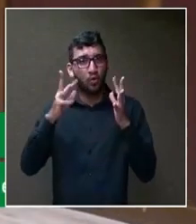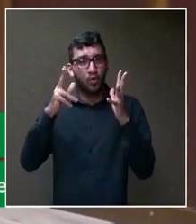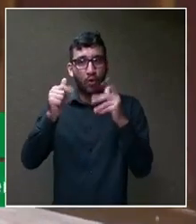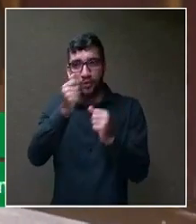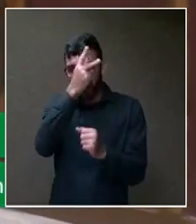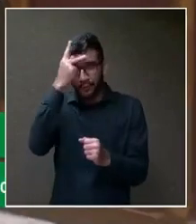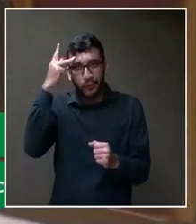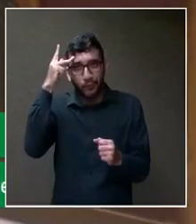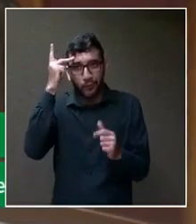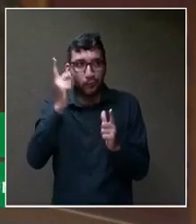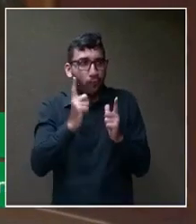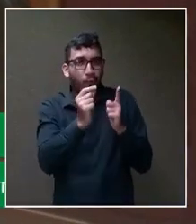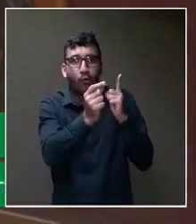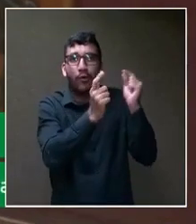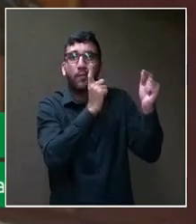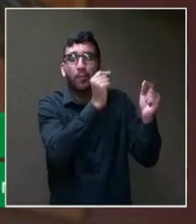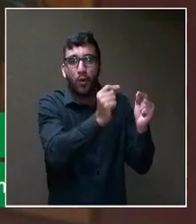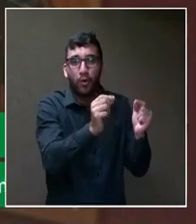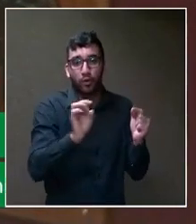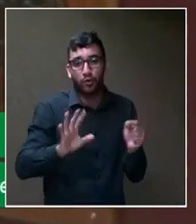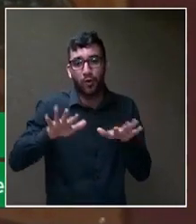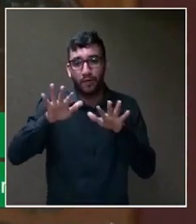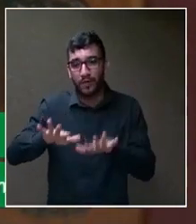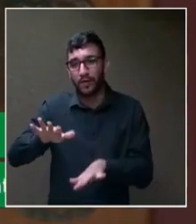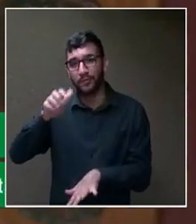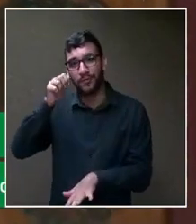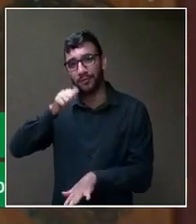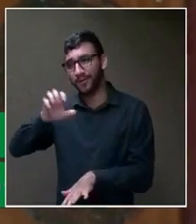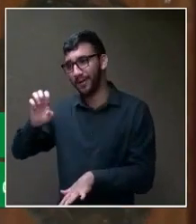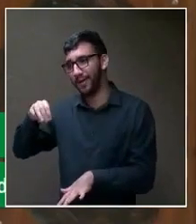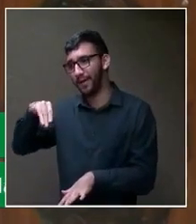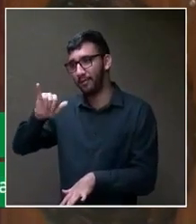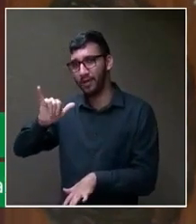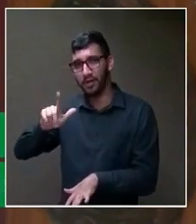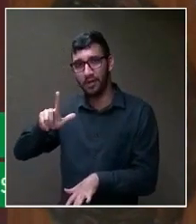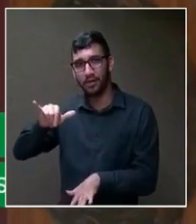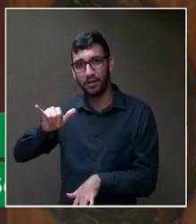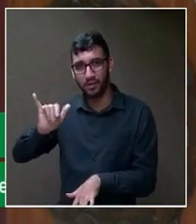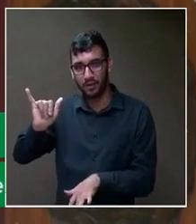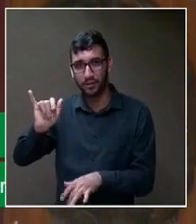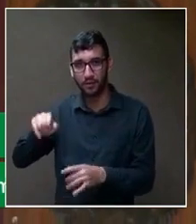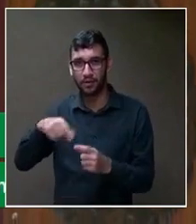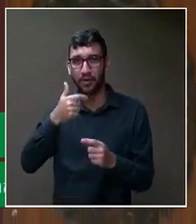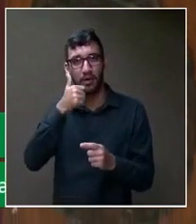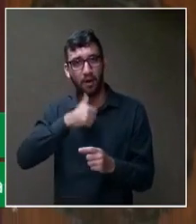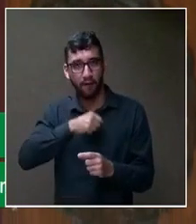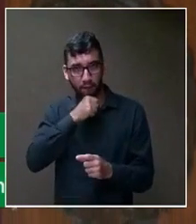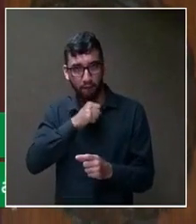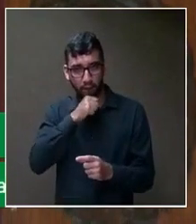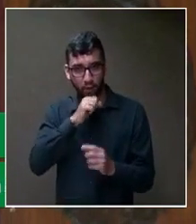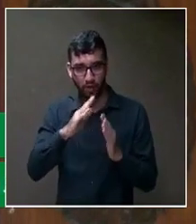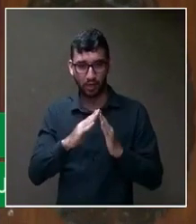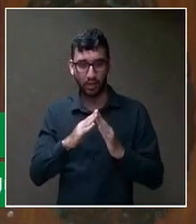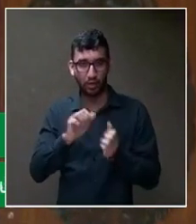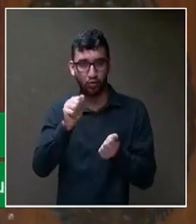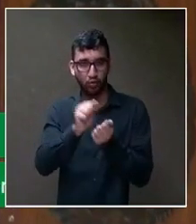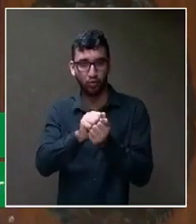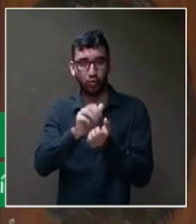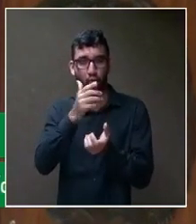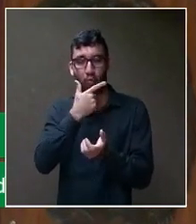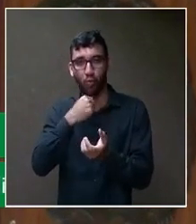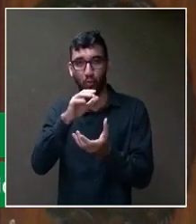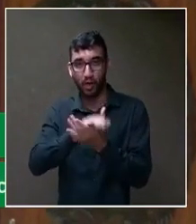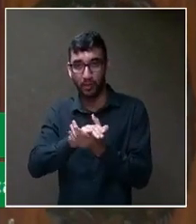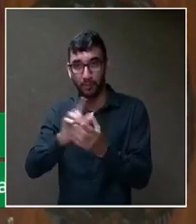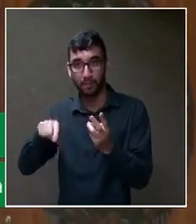casa, ficando somente a Emily no quarto dela, a vozinha dela na casa com o avô